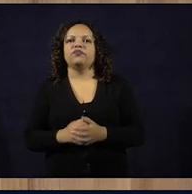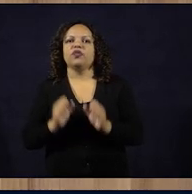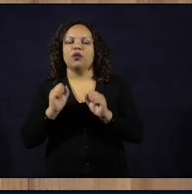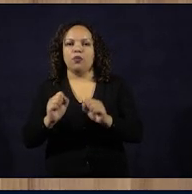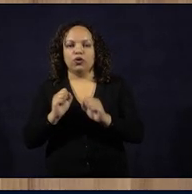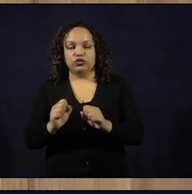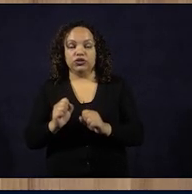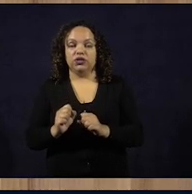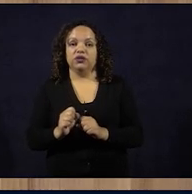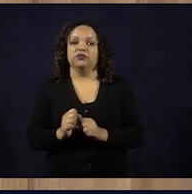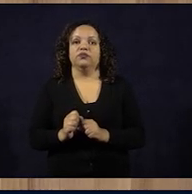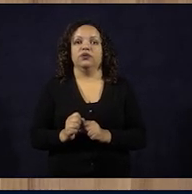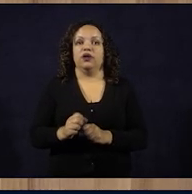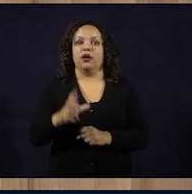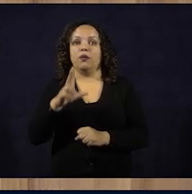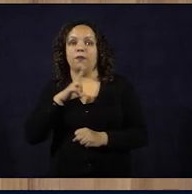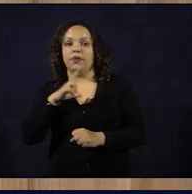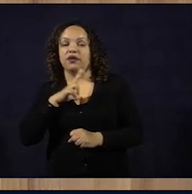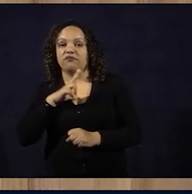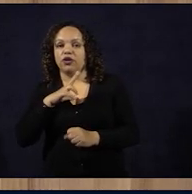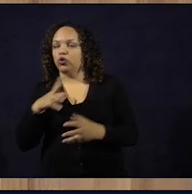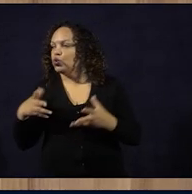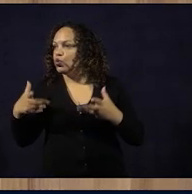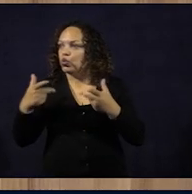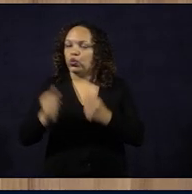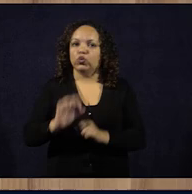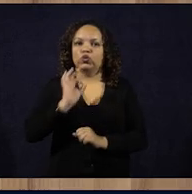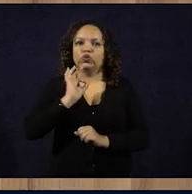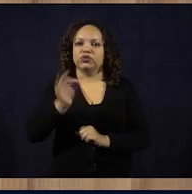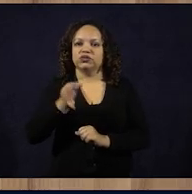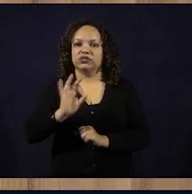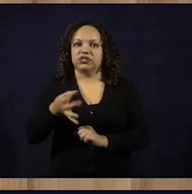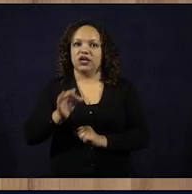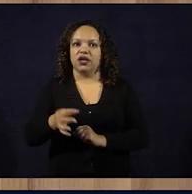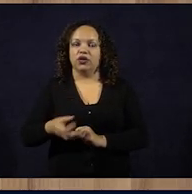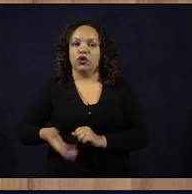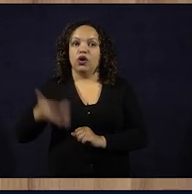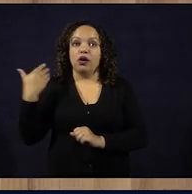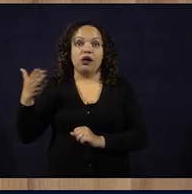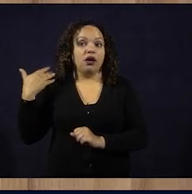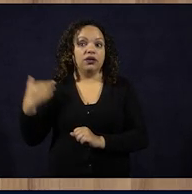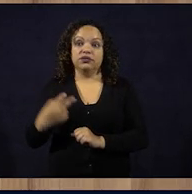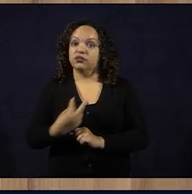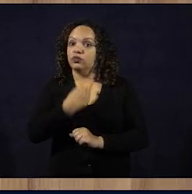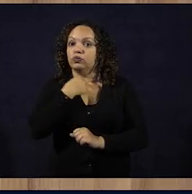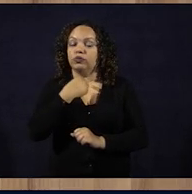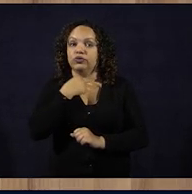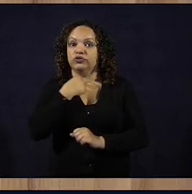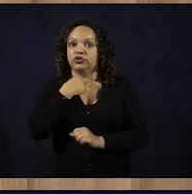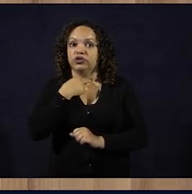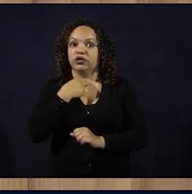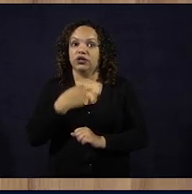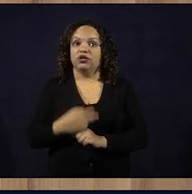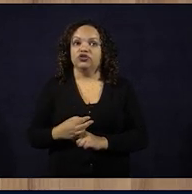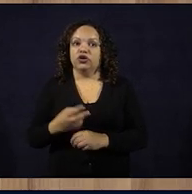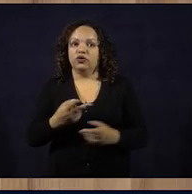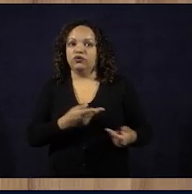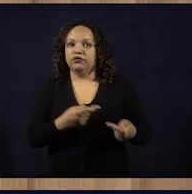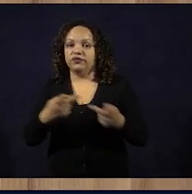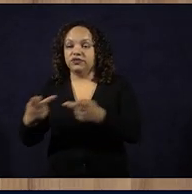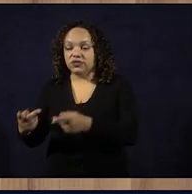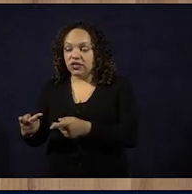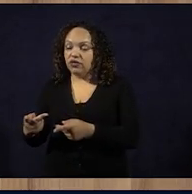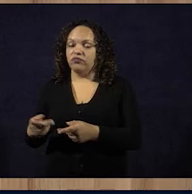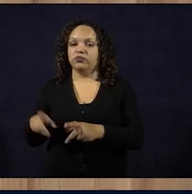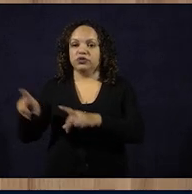sua rede privativa totalmente regulado tudo ok antigamente não podia já visitamos Fazenda já com rede